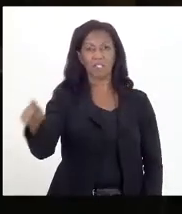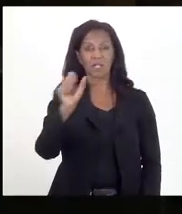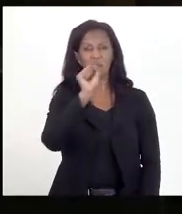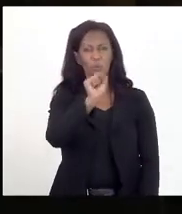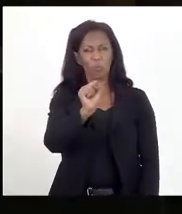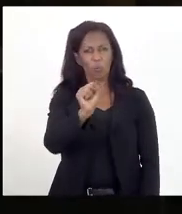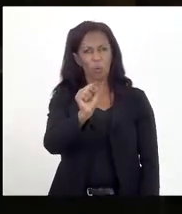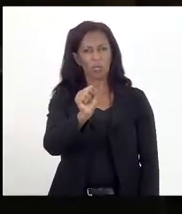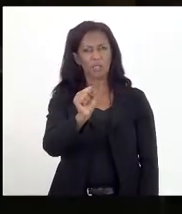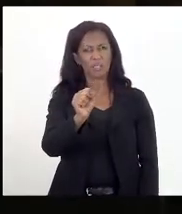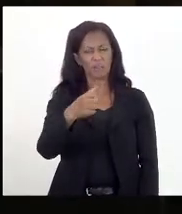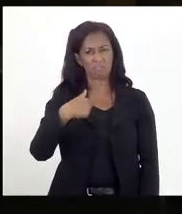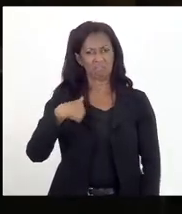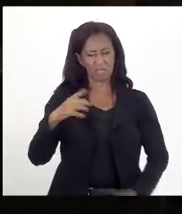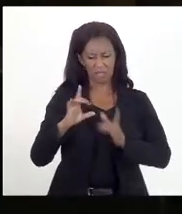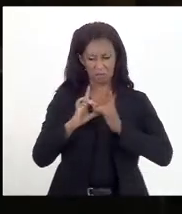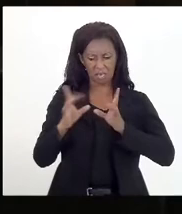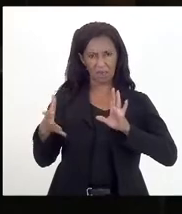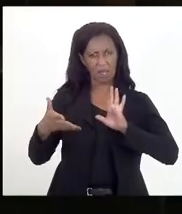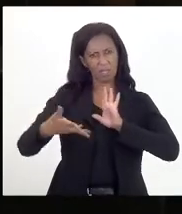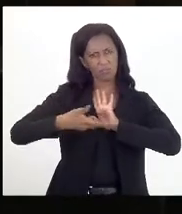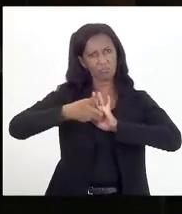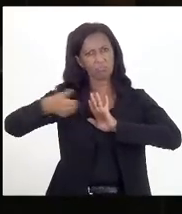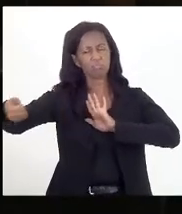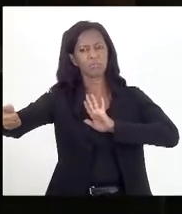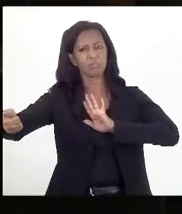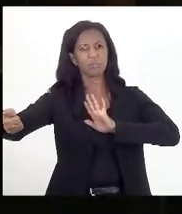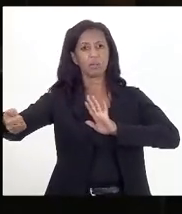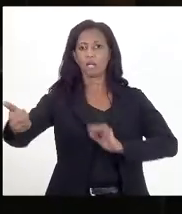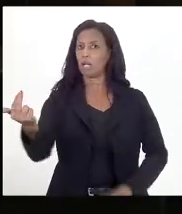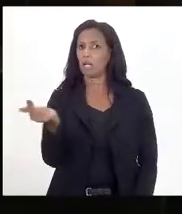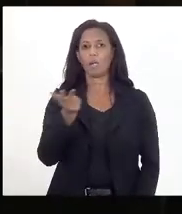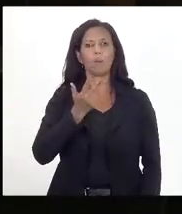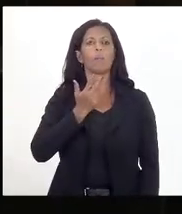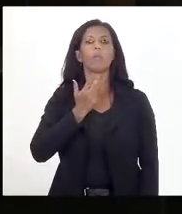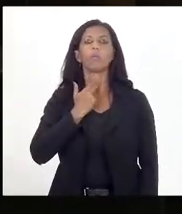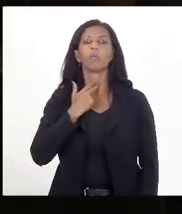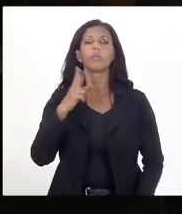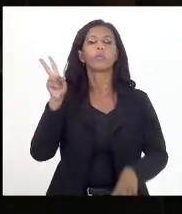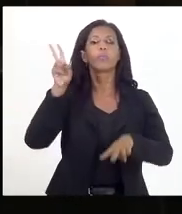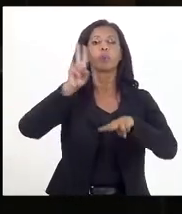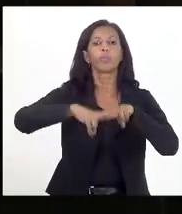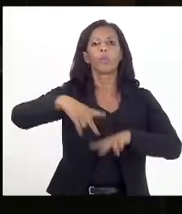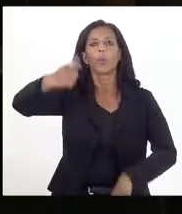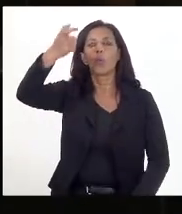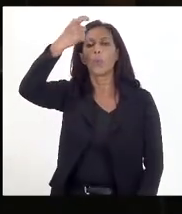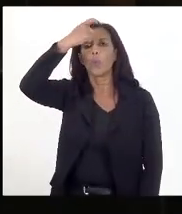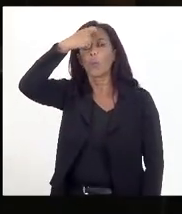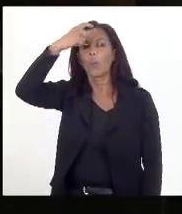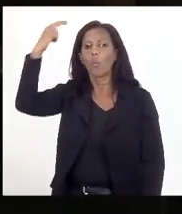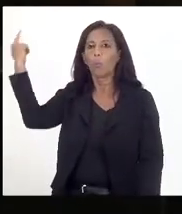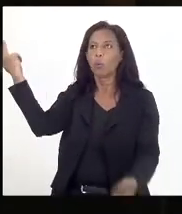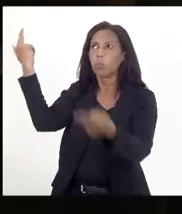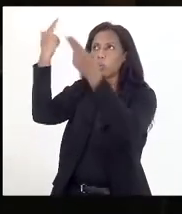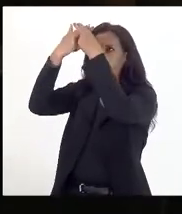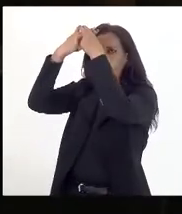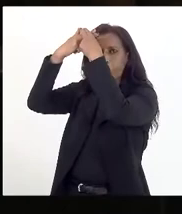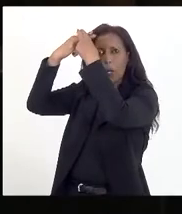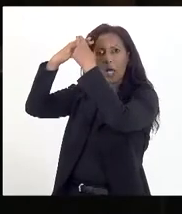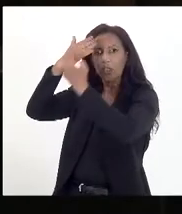minha liberdade é mas eles não podem aprisionar minha consciência diante de Deus